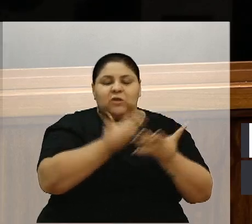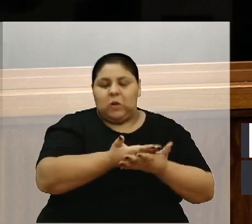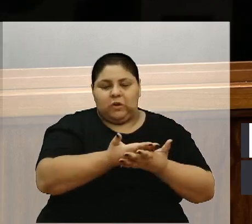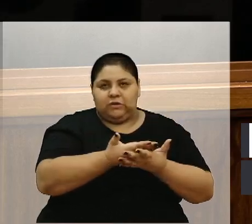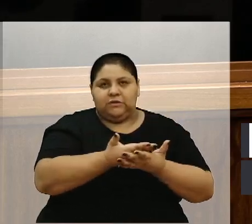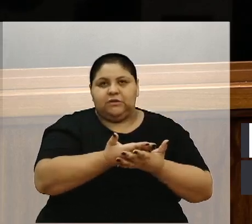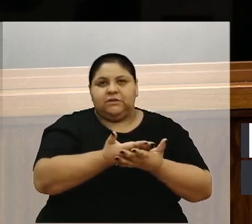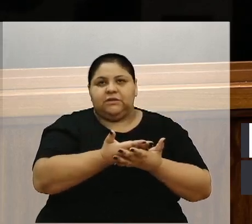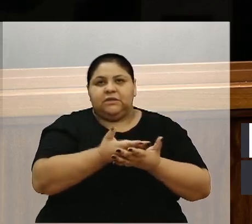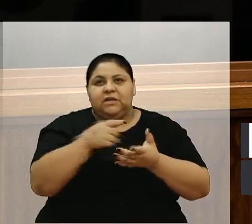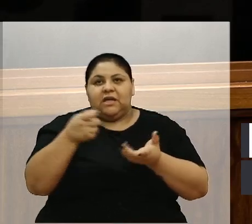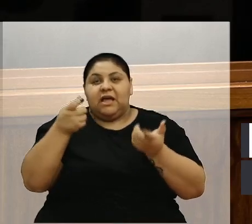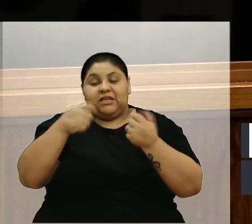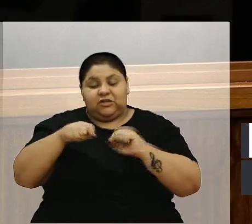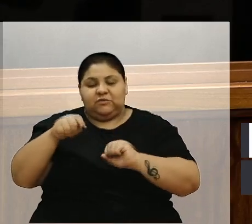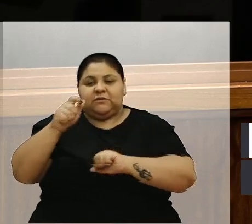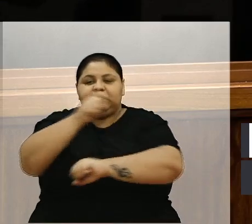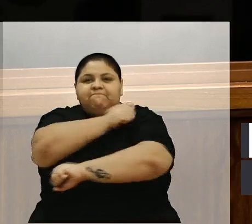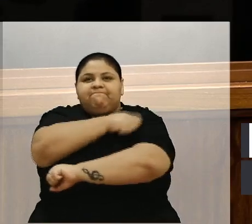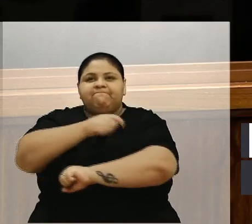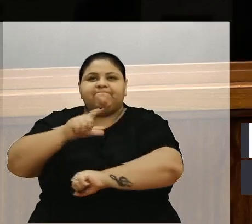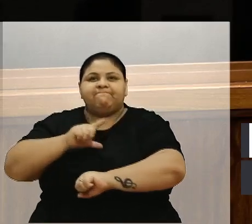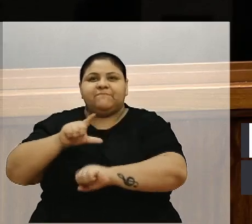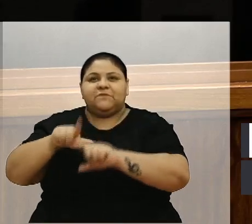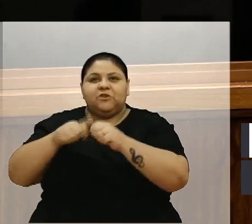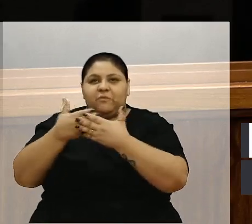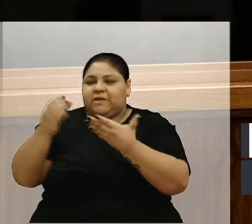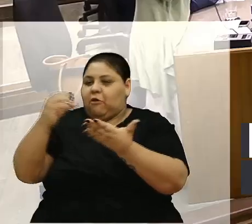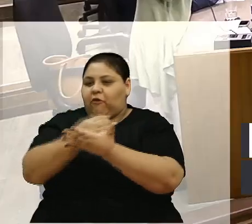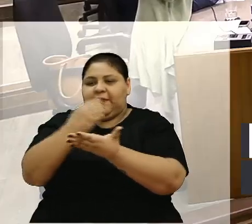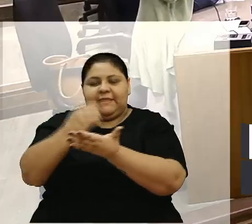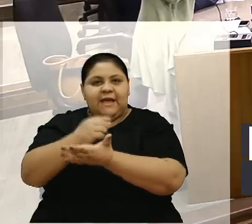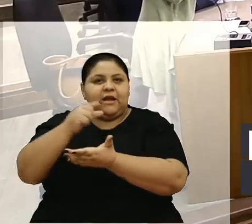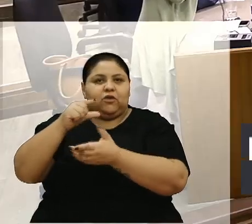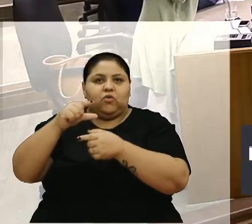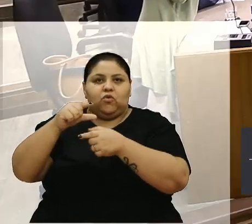estudantes tenham um material escolar para estudar. Muito obrigado.